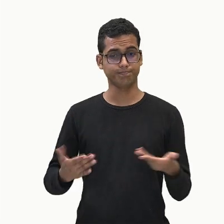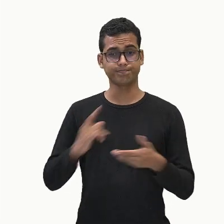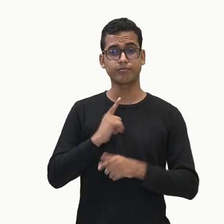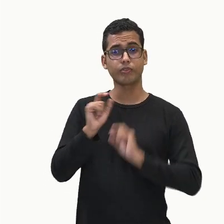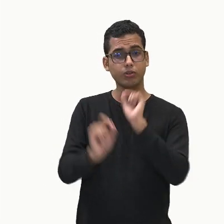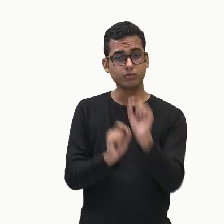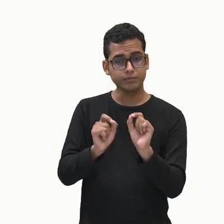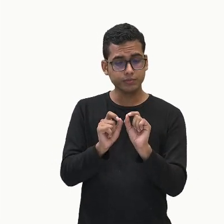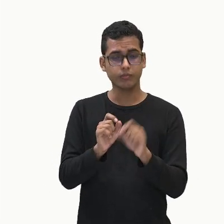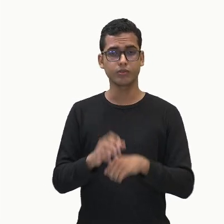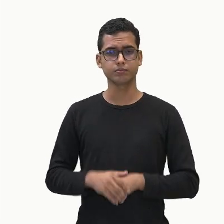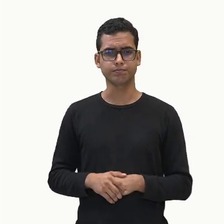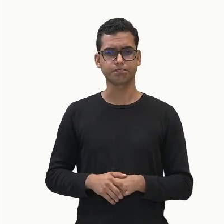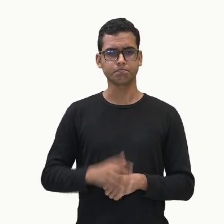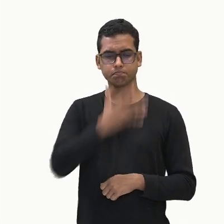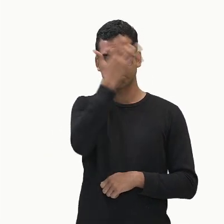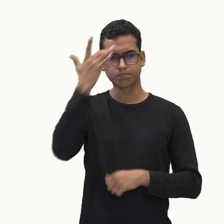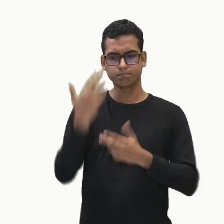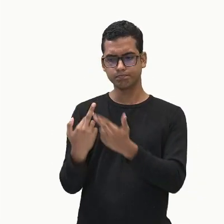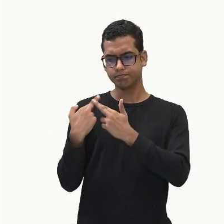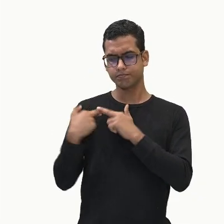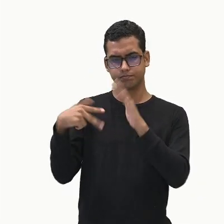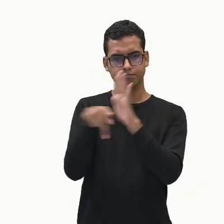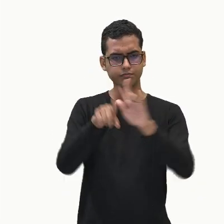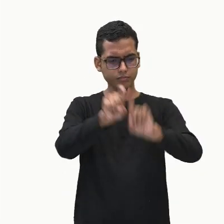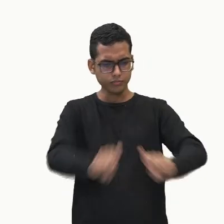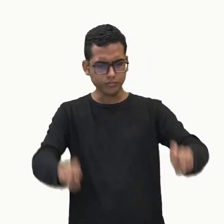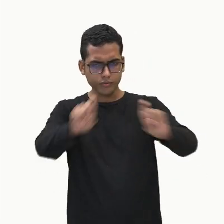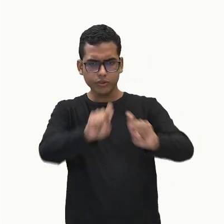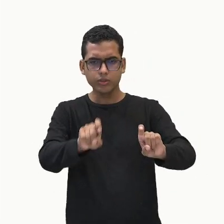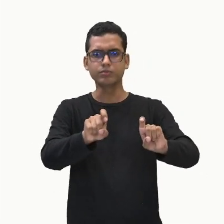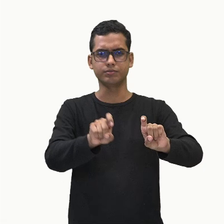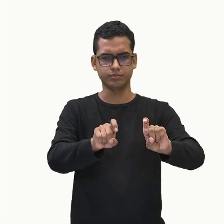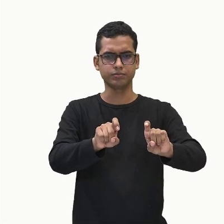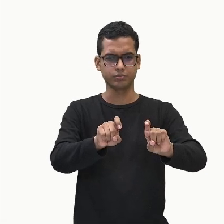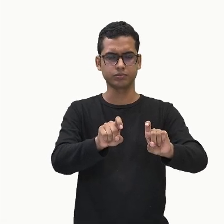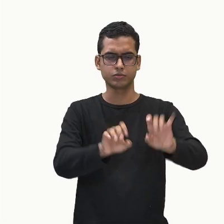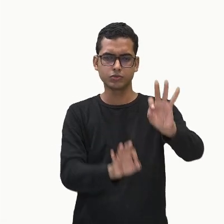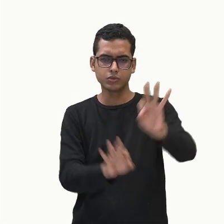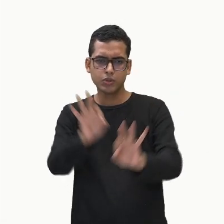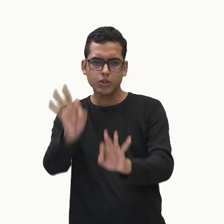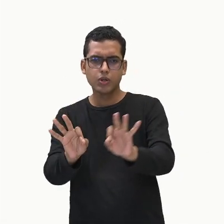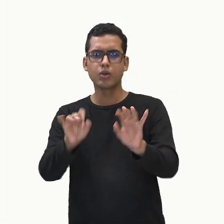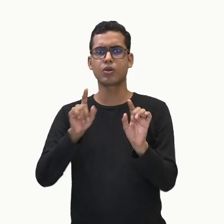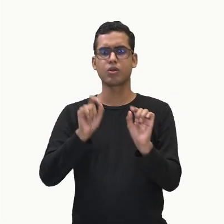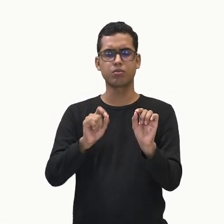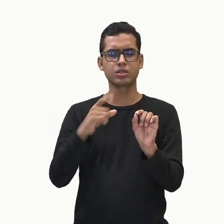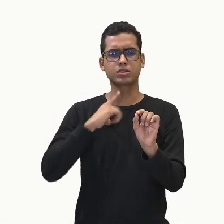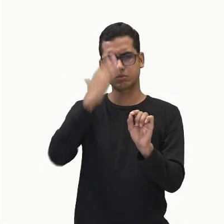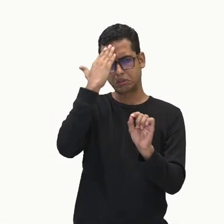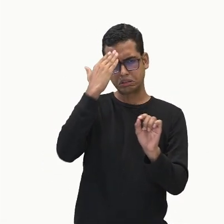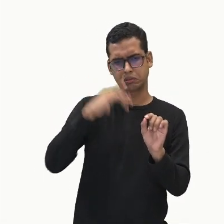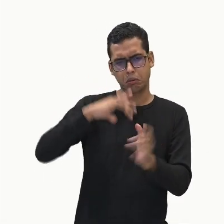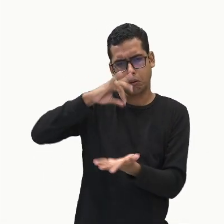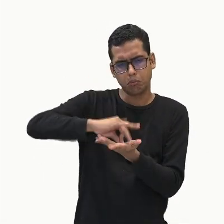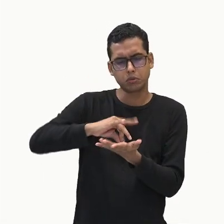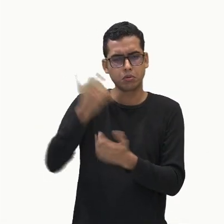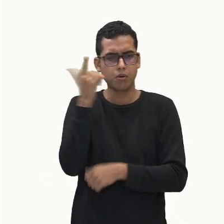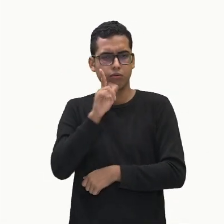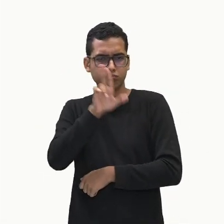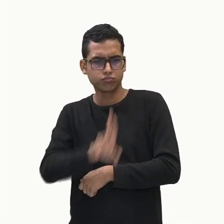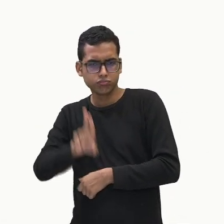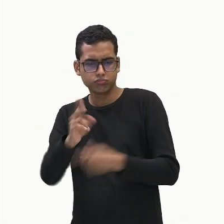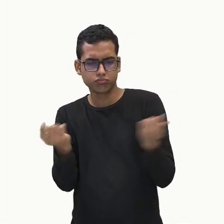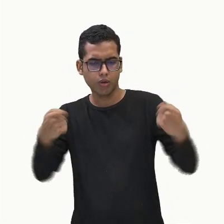testar ali os computadores, né, os ordenadores, para dizer se estão funcionando corretamente.